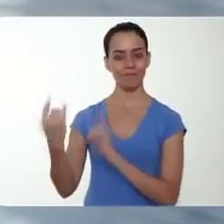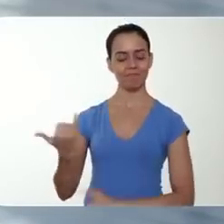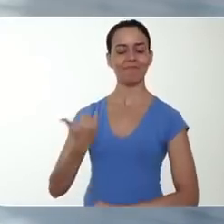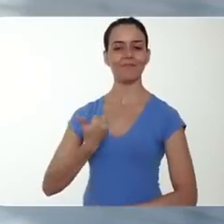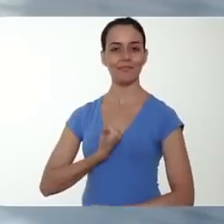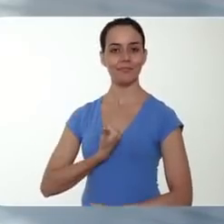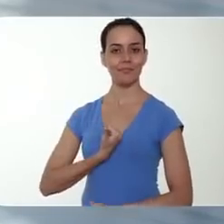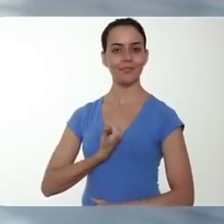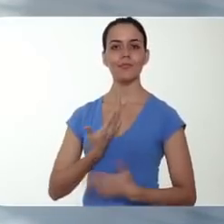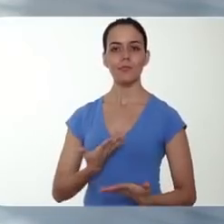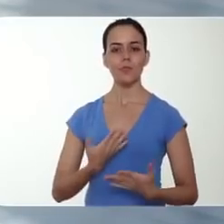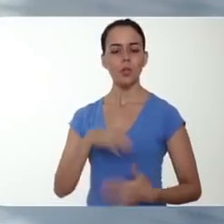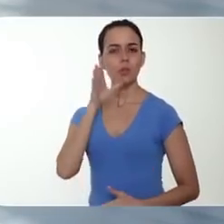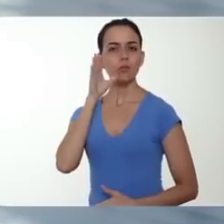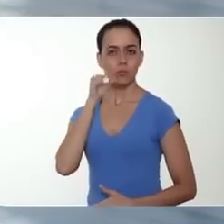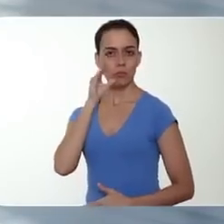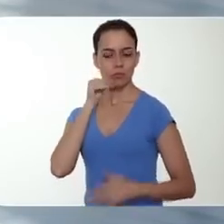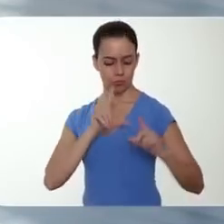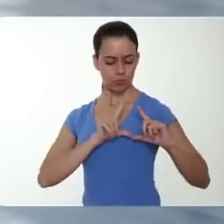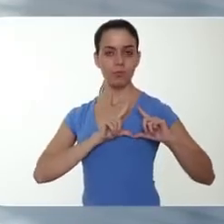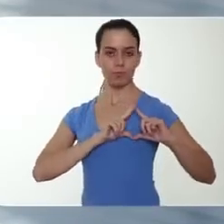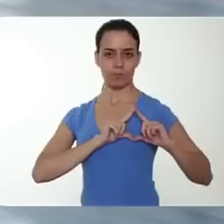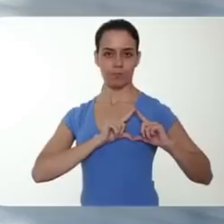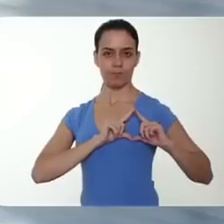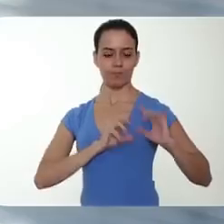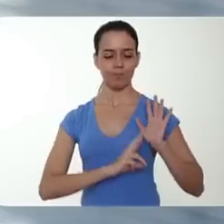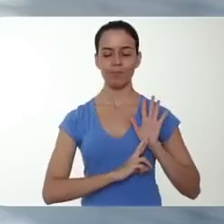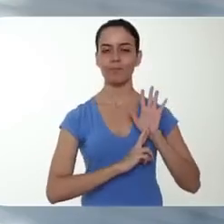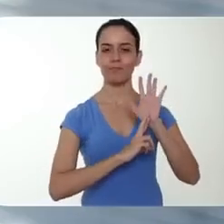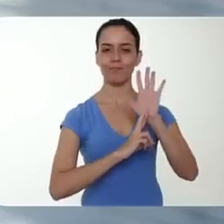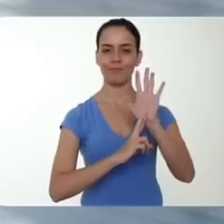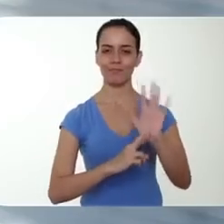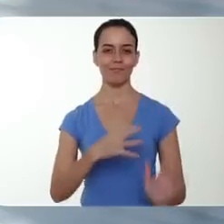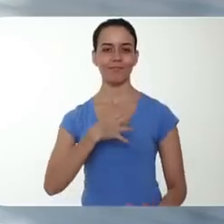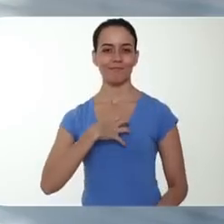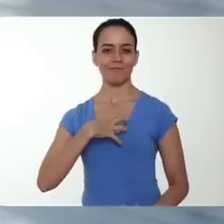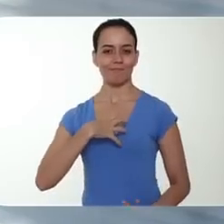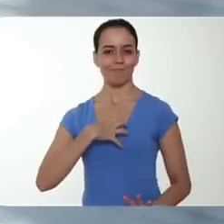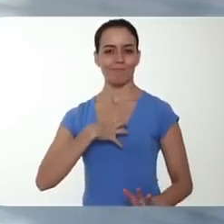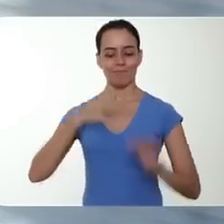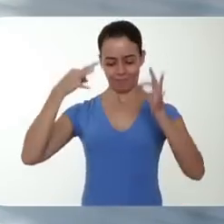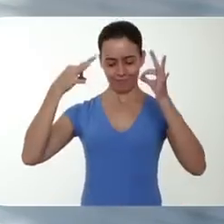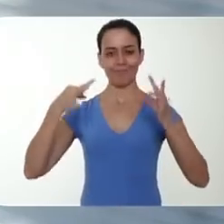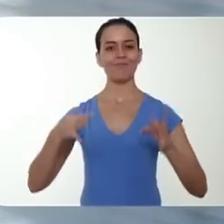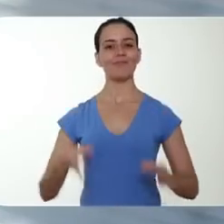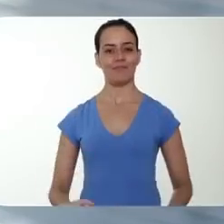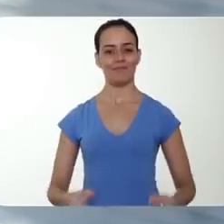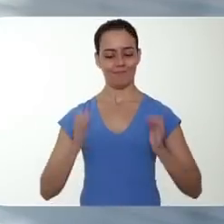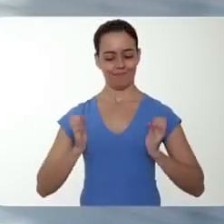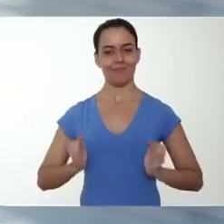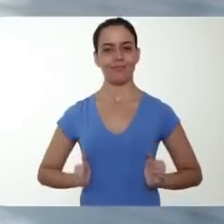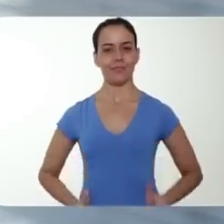dos nossos clientes, de que o colaborador, o representante da Apsia, ele é diferenciado porque ele trabalha de maneira correta, de